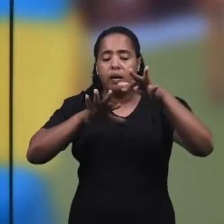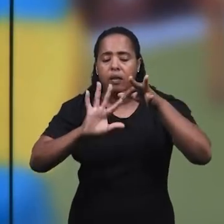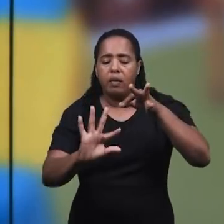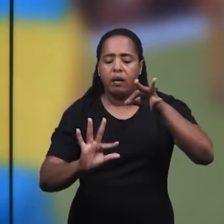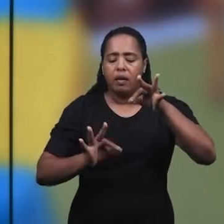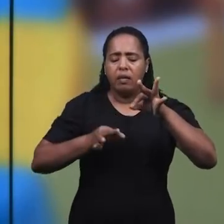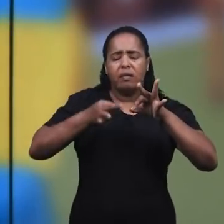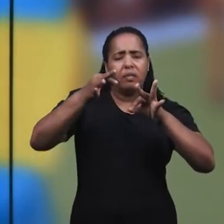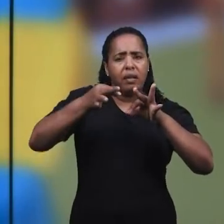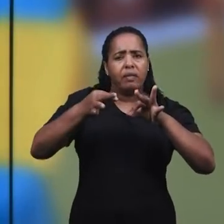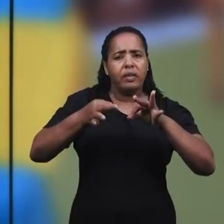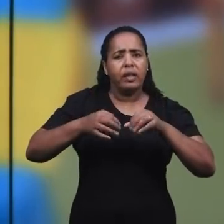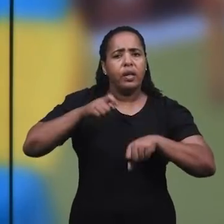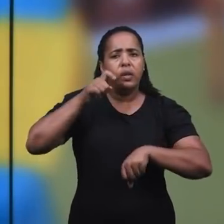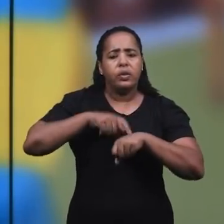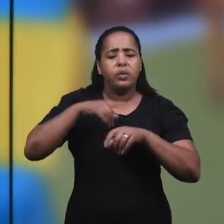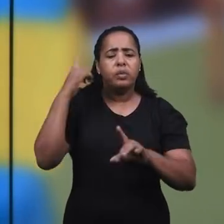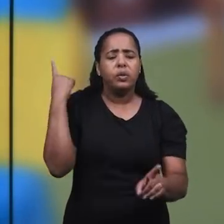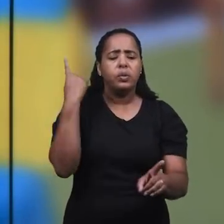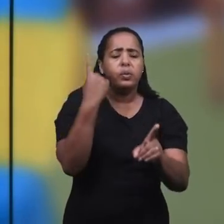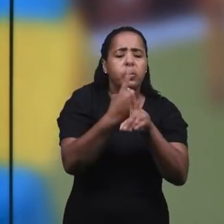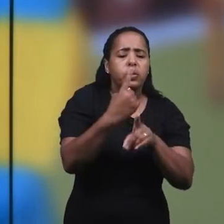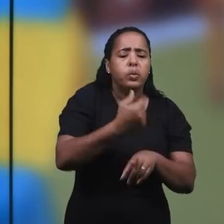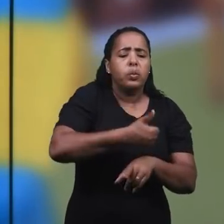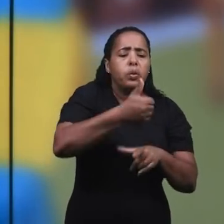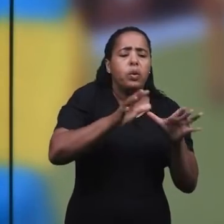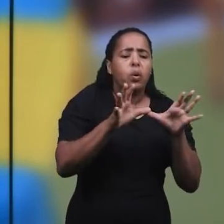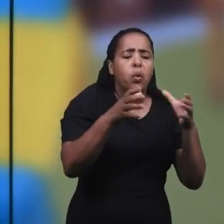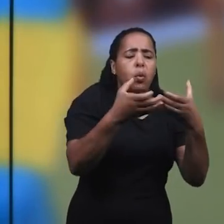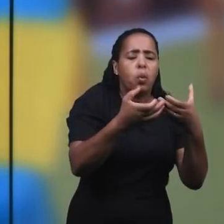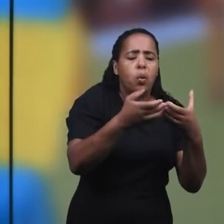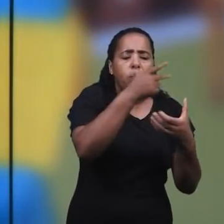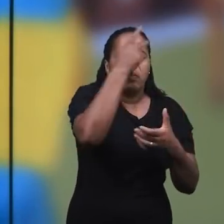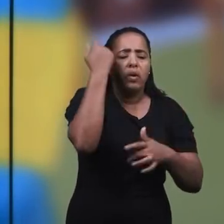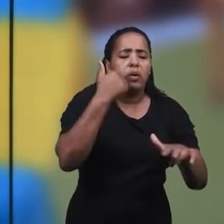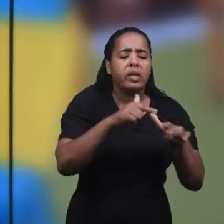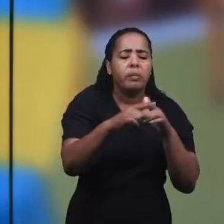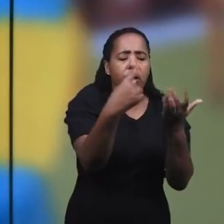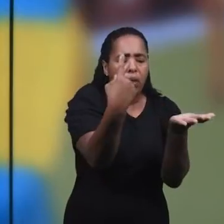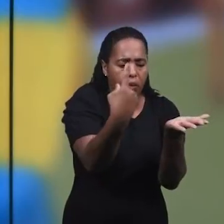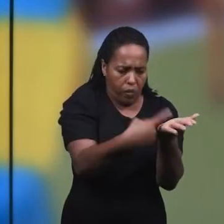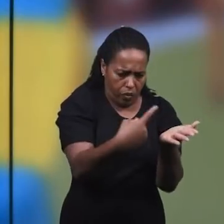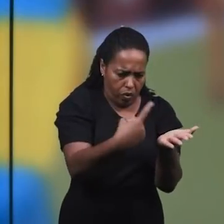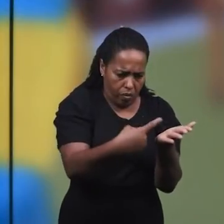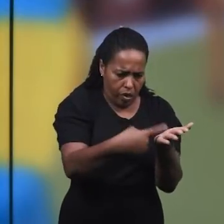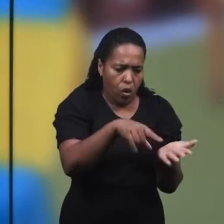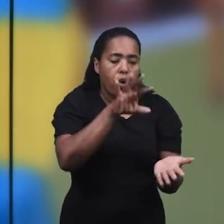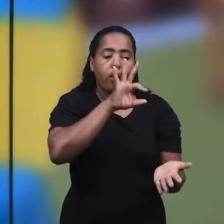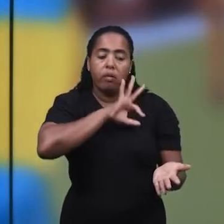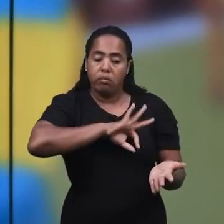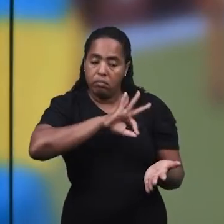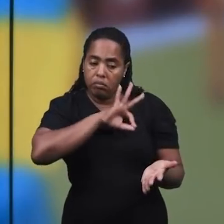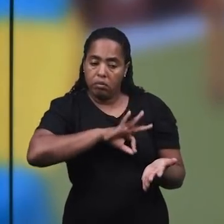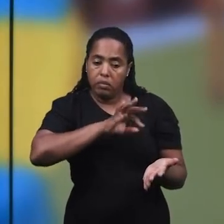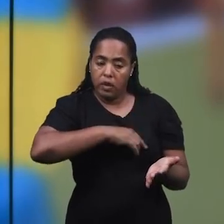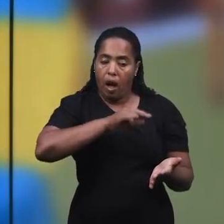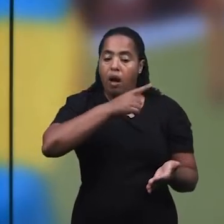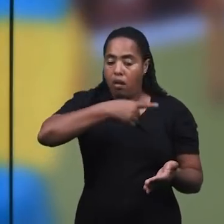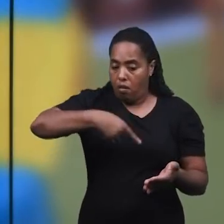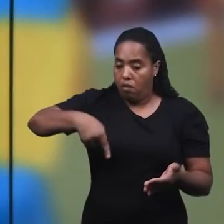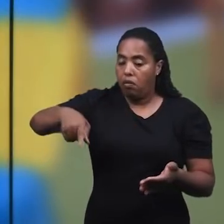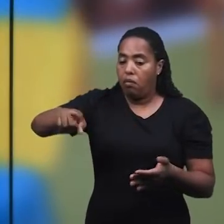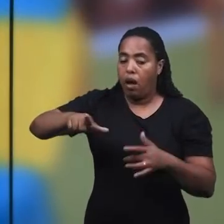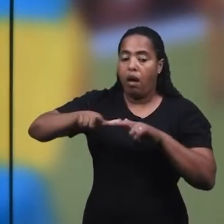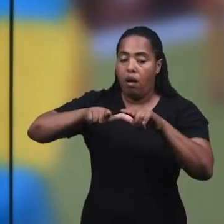vinha. E quando ele encontrou os primeiros trabalhadores, ele combinou com eles o salário e mandou que